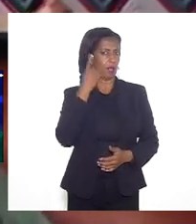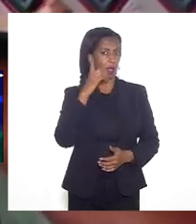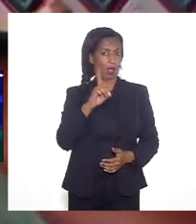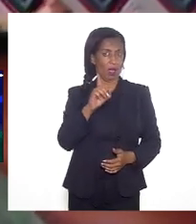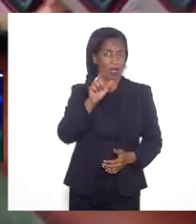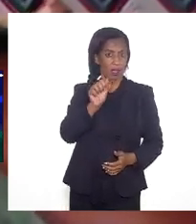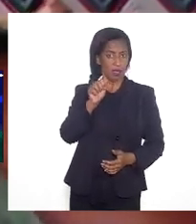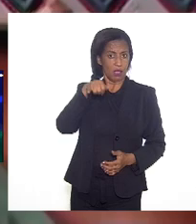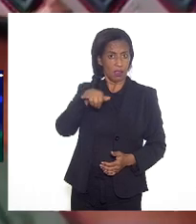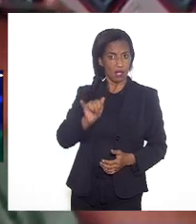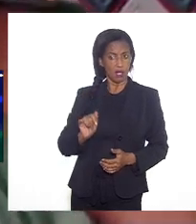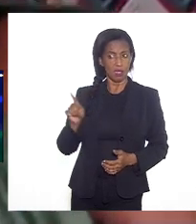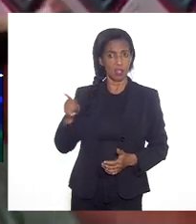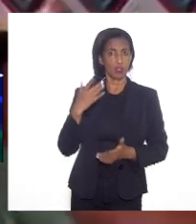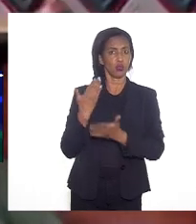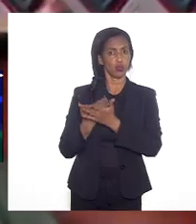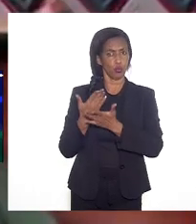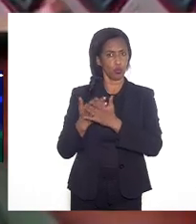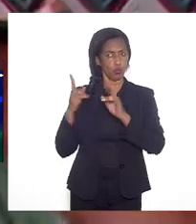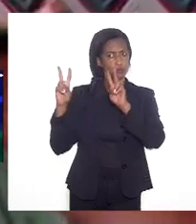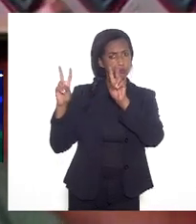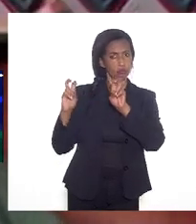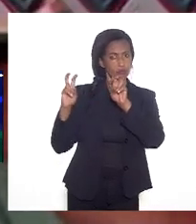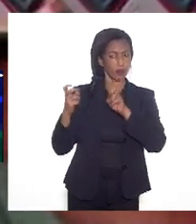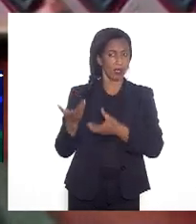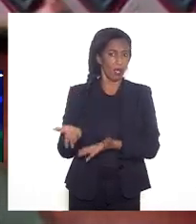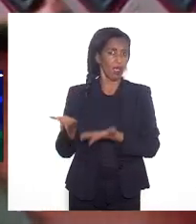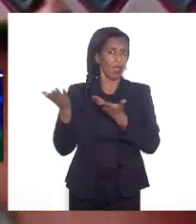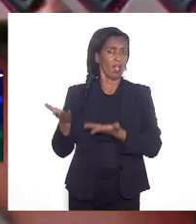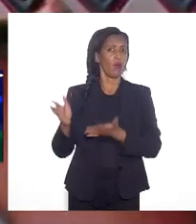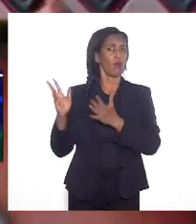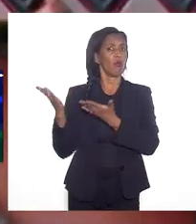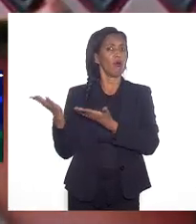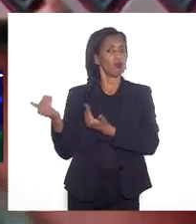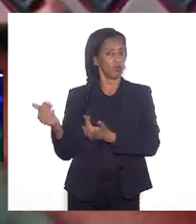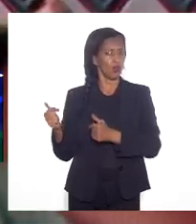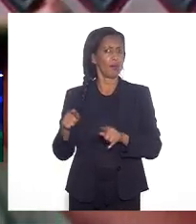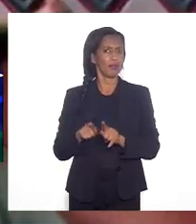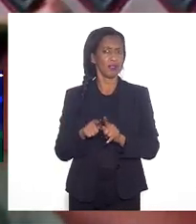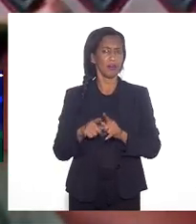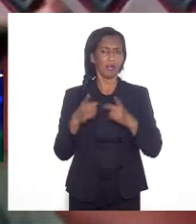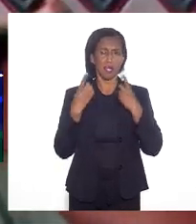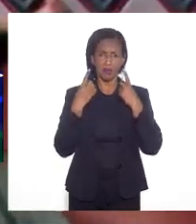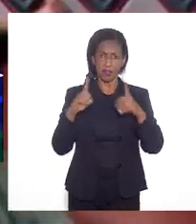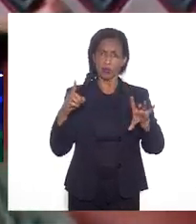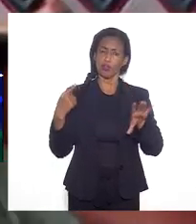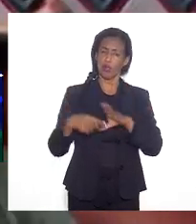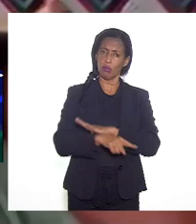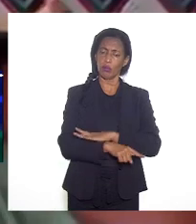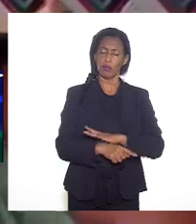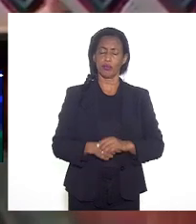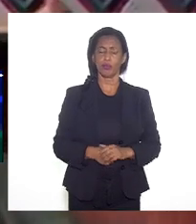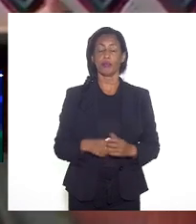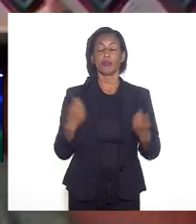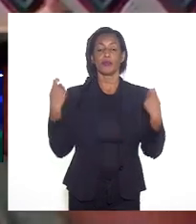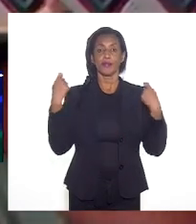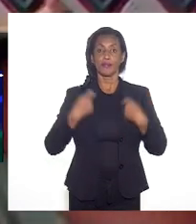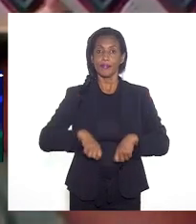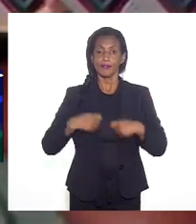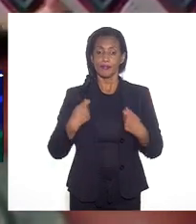uma estudiosa do tema e que é uma jovem, né, também, e que faz um diálogo muito profundo. A gente